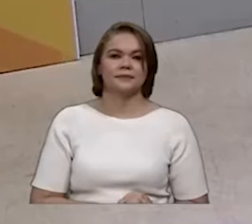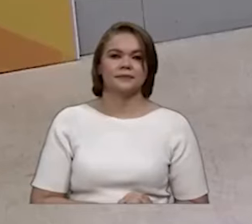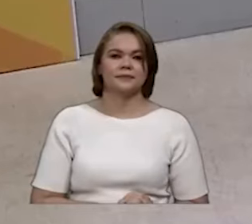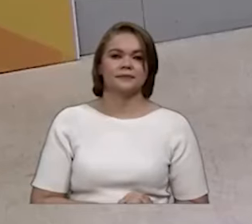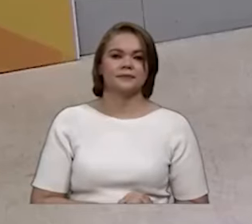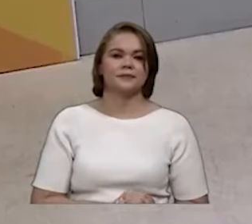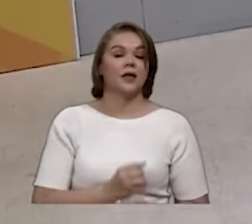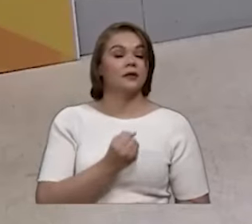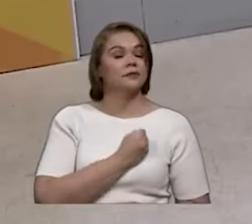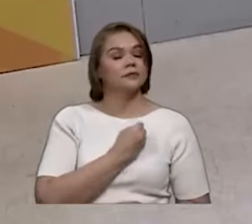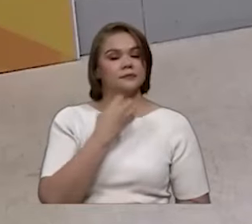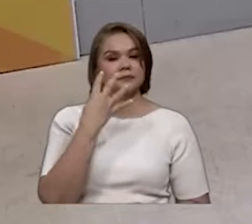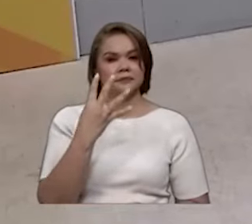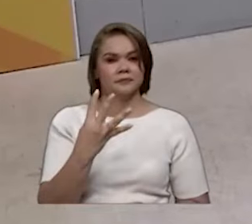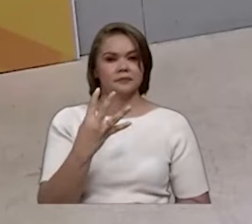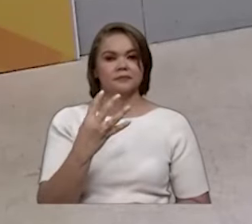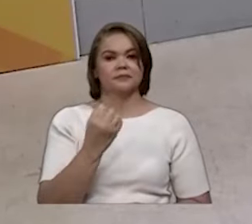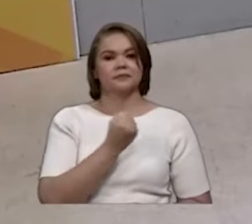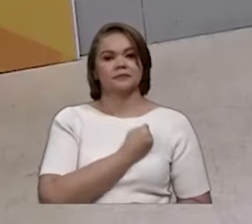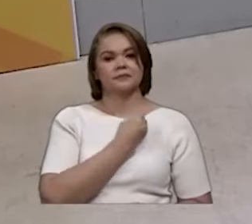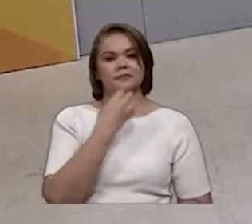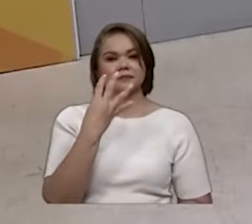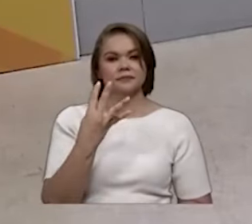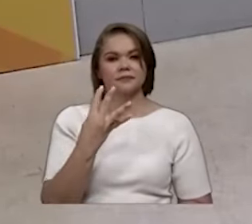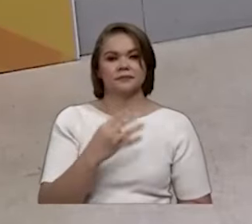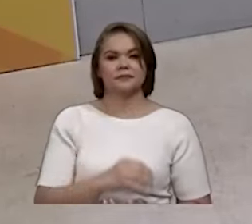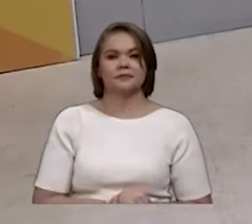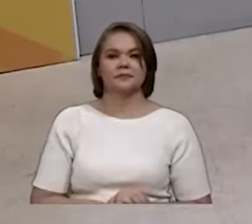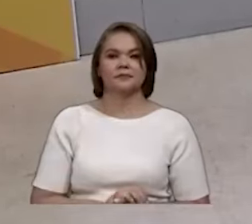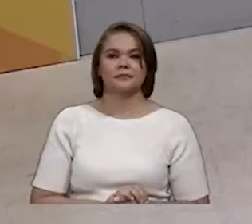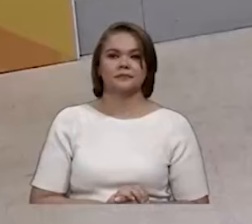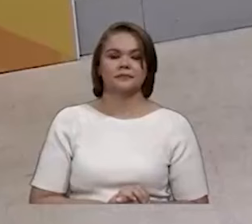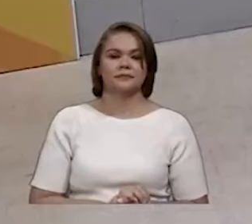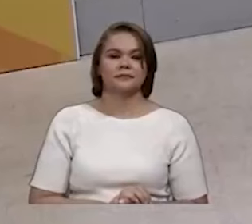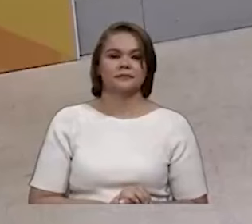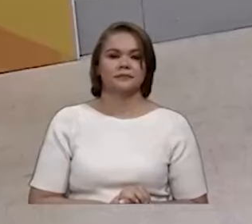vem com o número 4 agora, número 4,